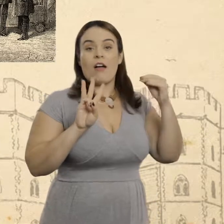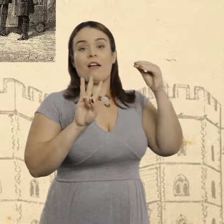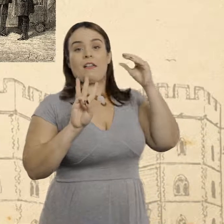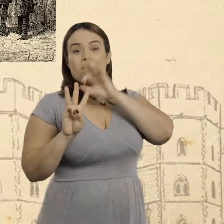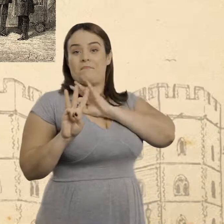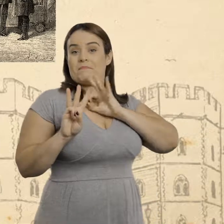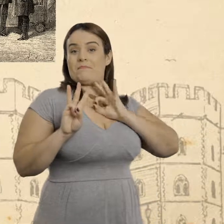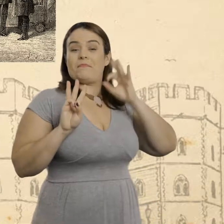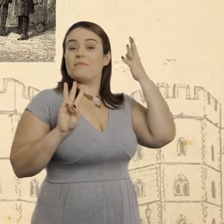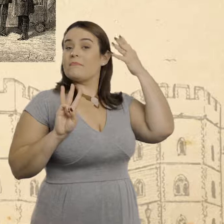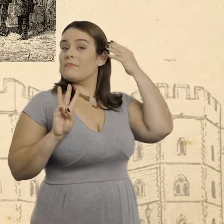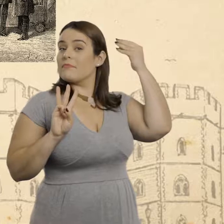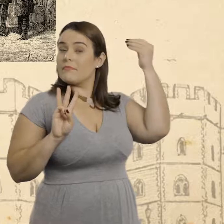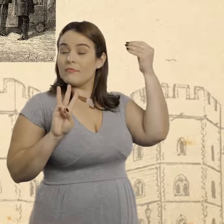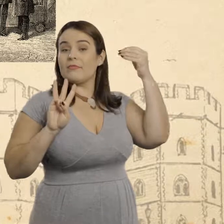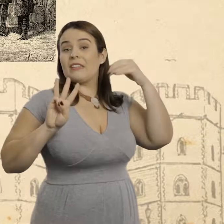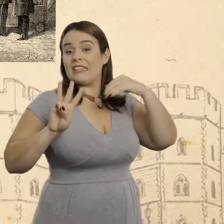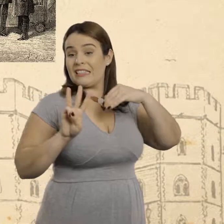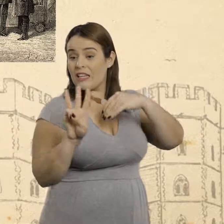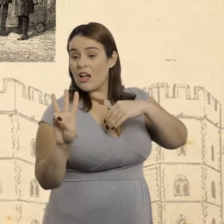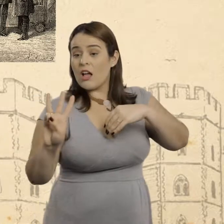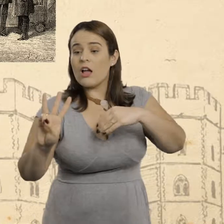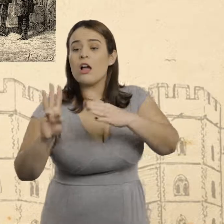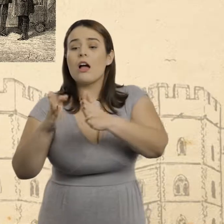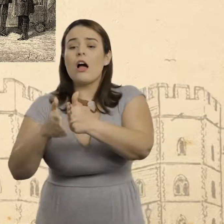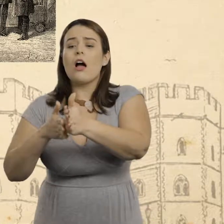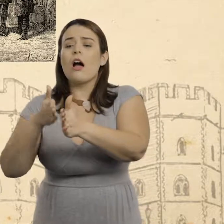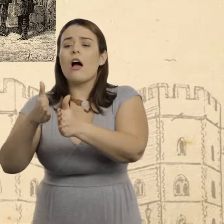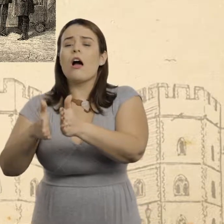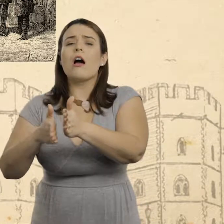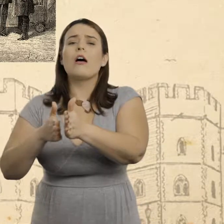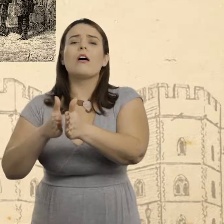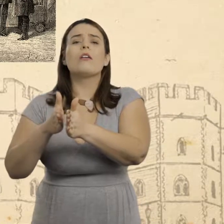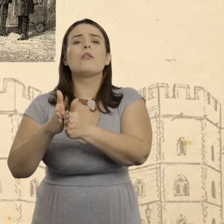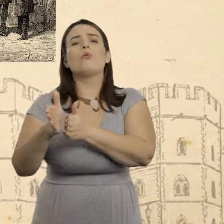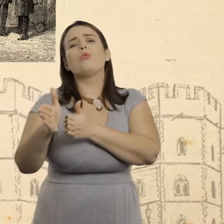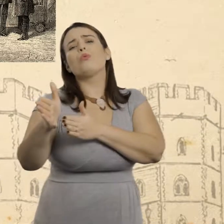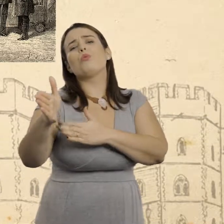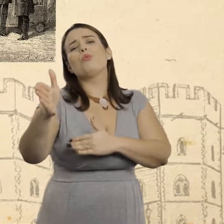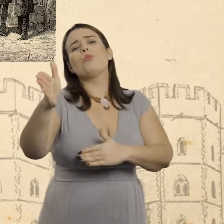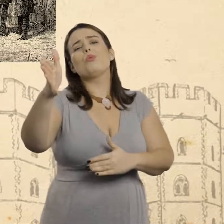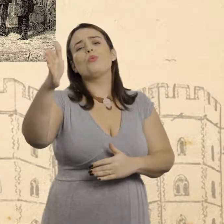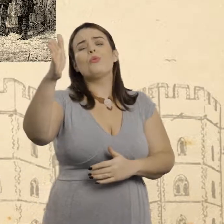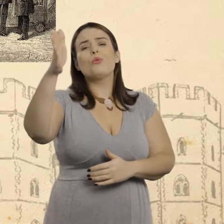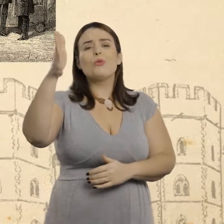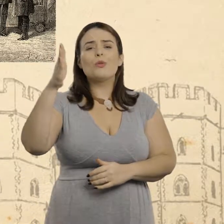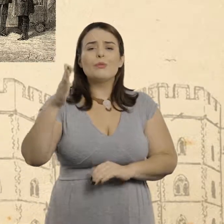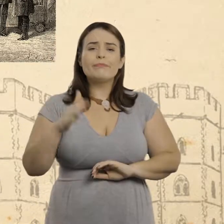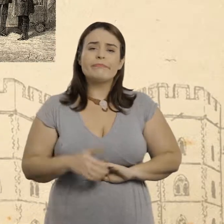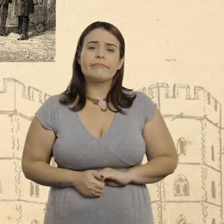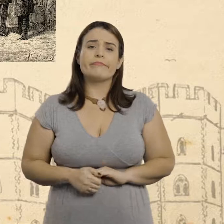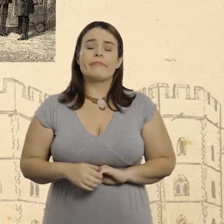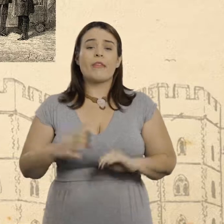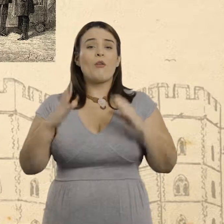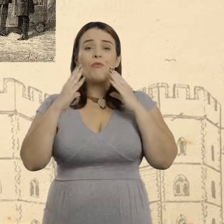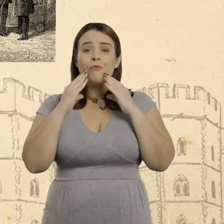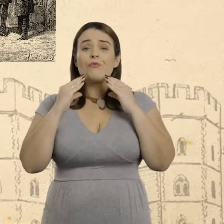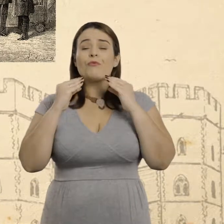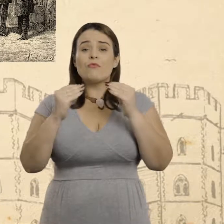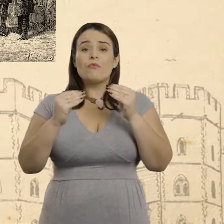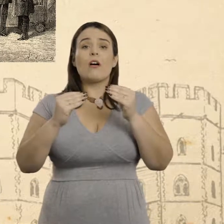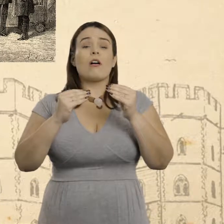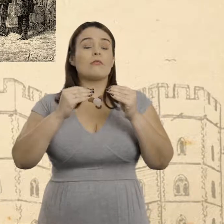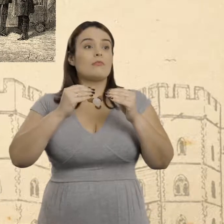Passepartout foram direto para a estação, mas o trem para Londres tinha partido. O Sr. Fogg não desistiu. Ele alugou um